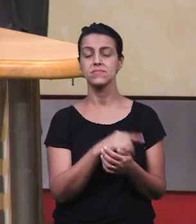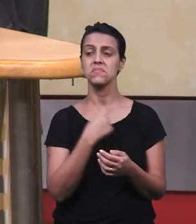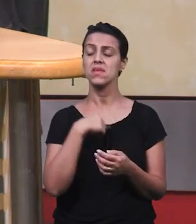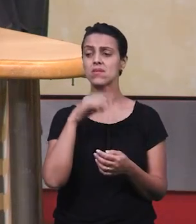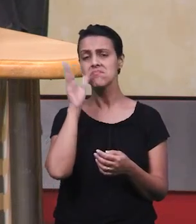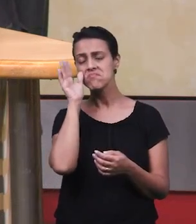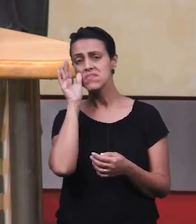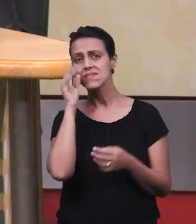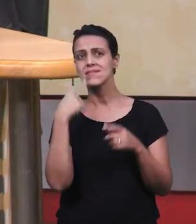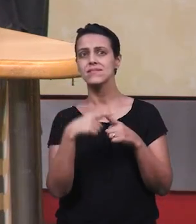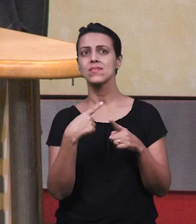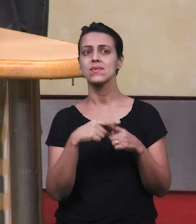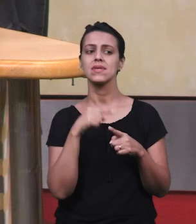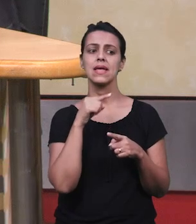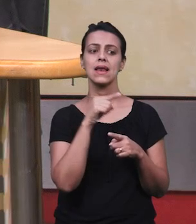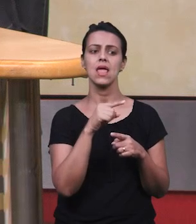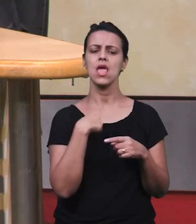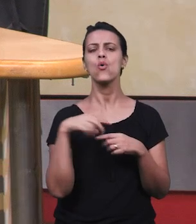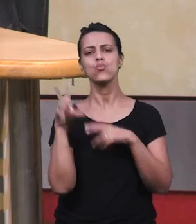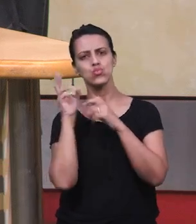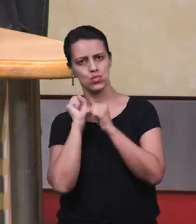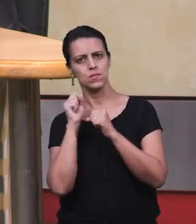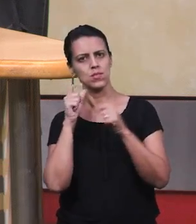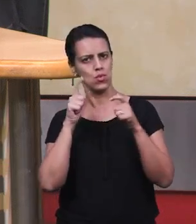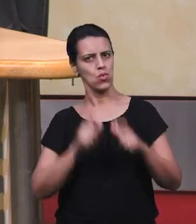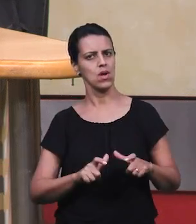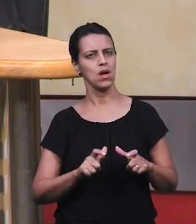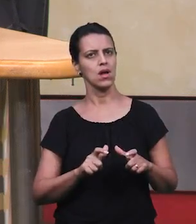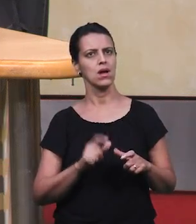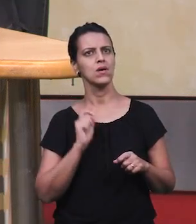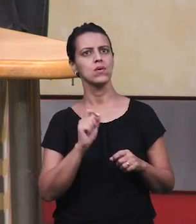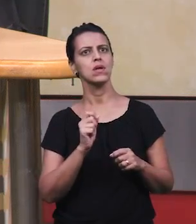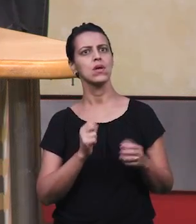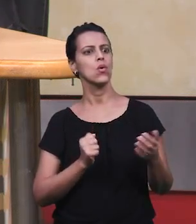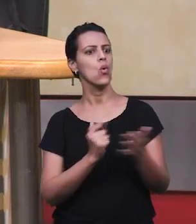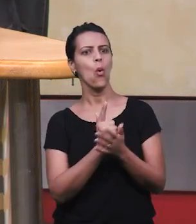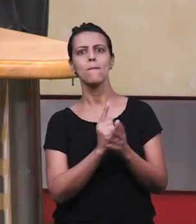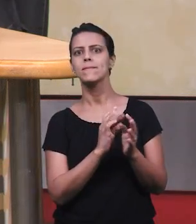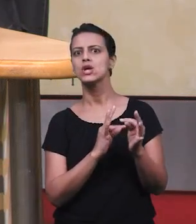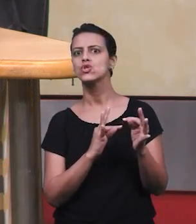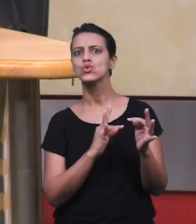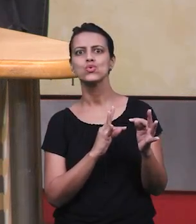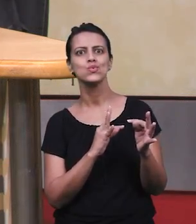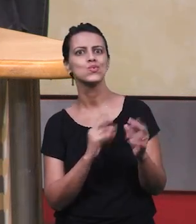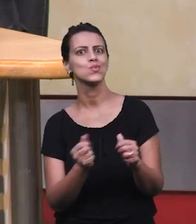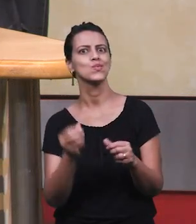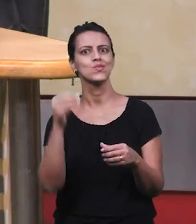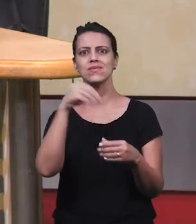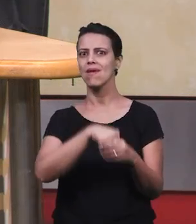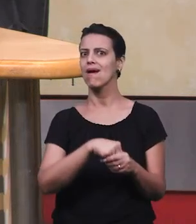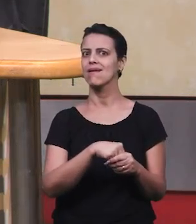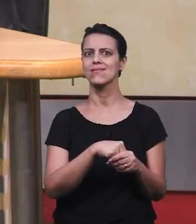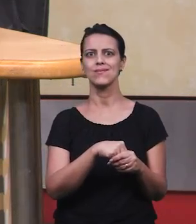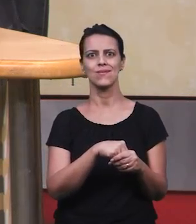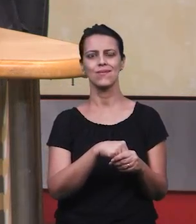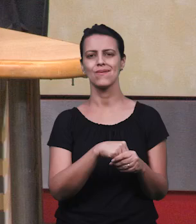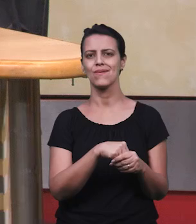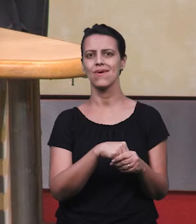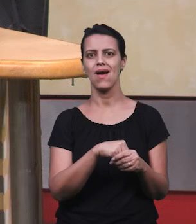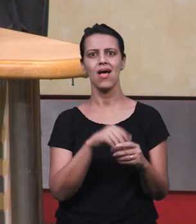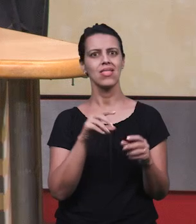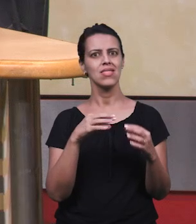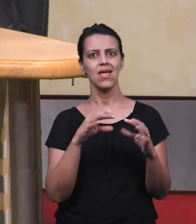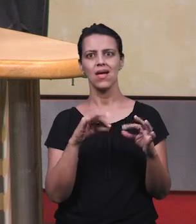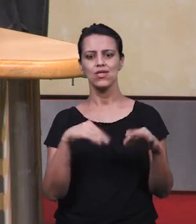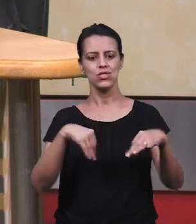até eu dormi lá no local, né? Porque o seminário foi feito lá, é que foi comprado assim com tudo. O preço era incluindo